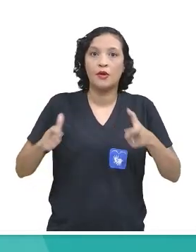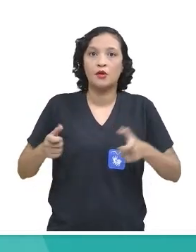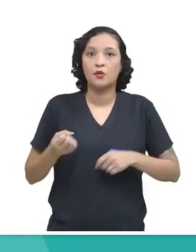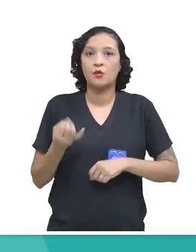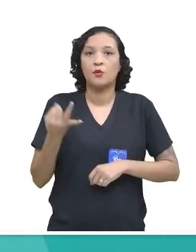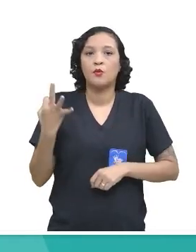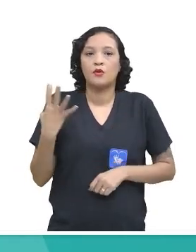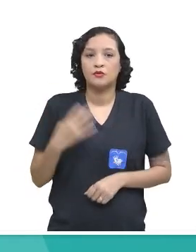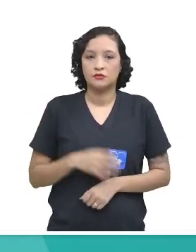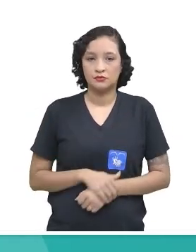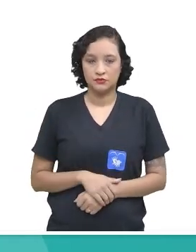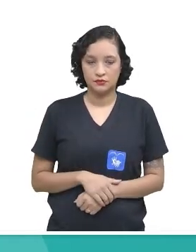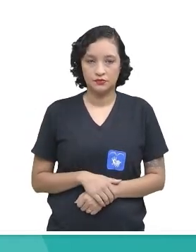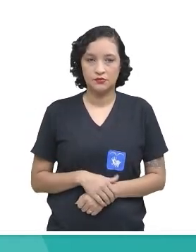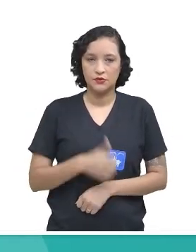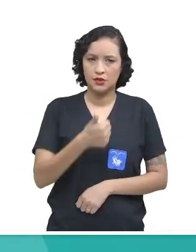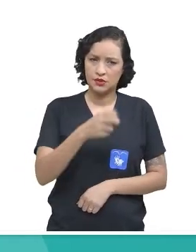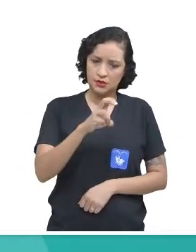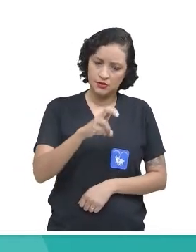Está em